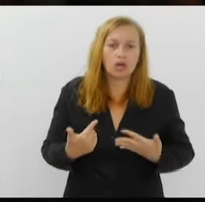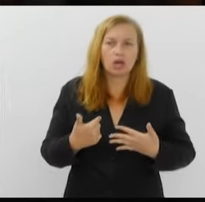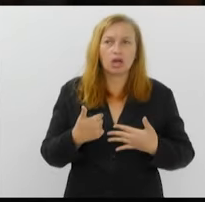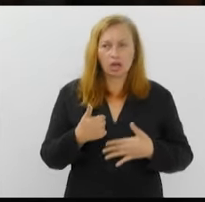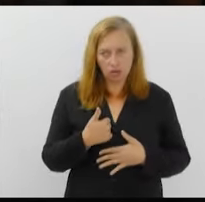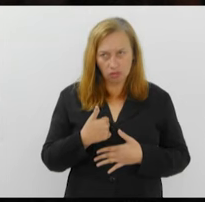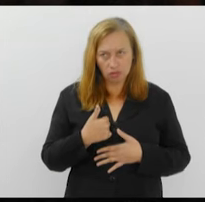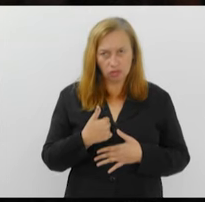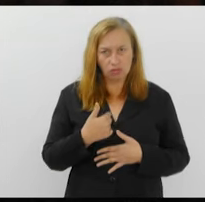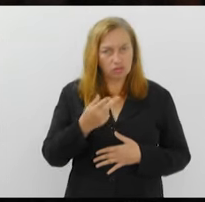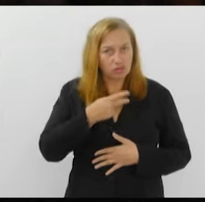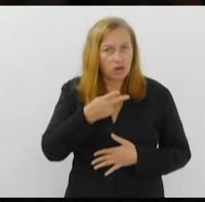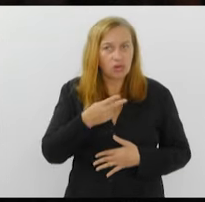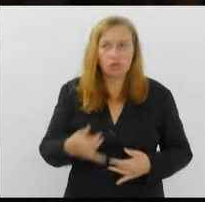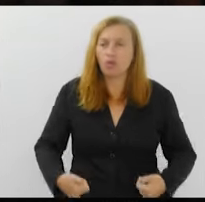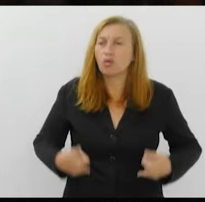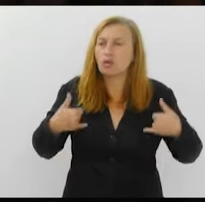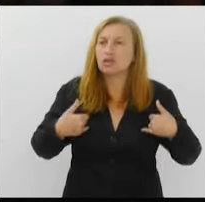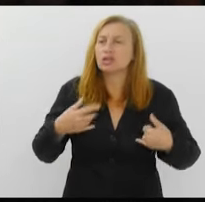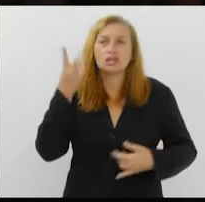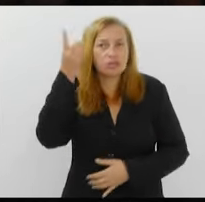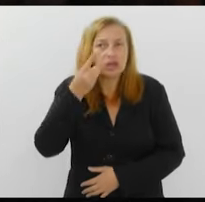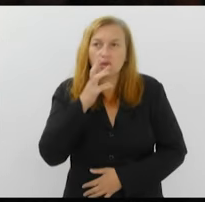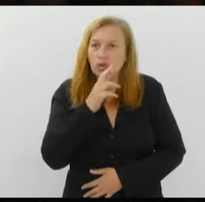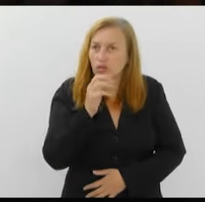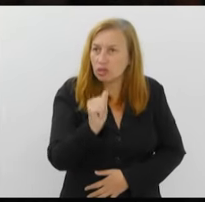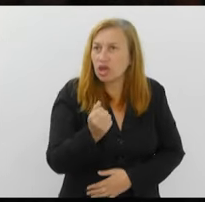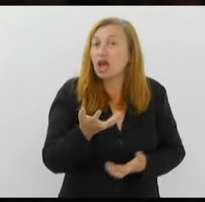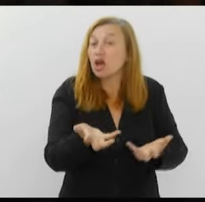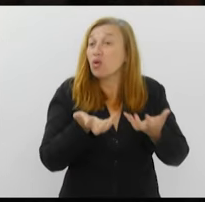honra, deputado Rodrigo Amorim, eu quero